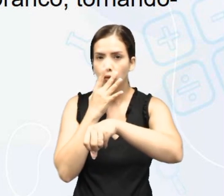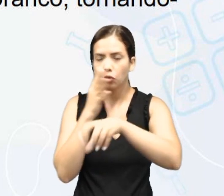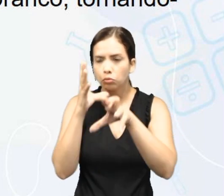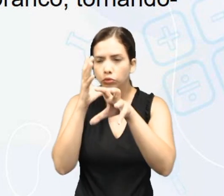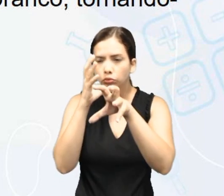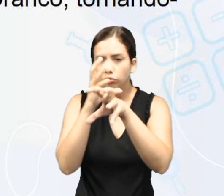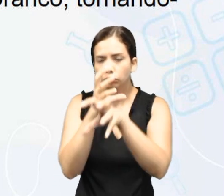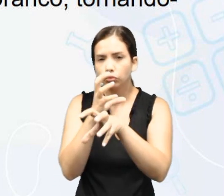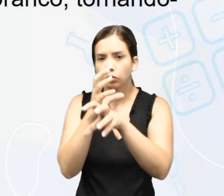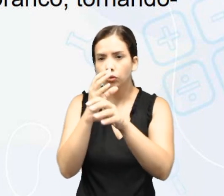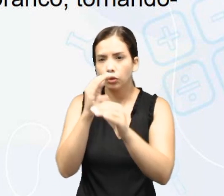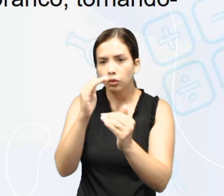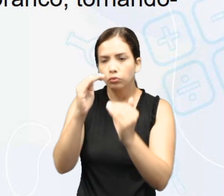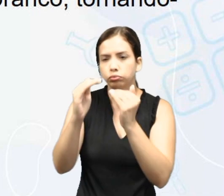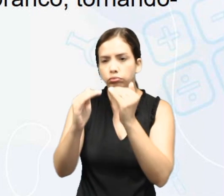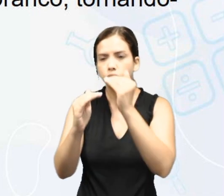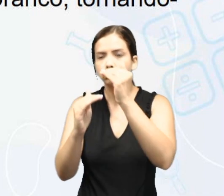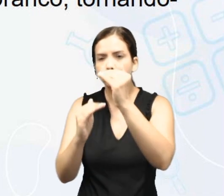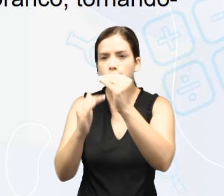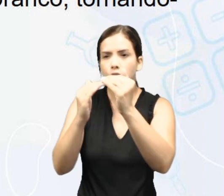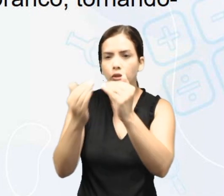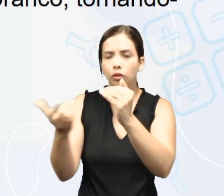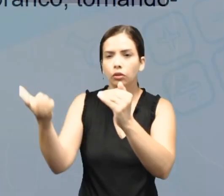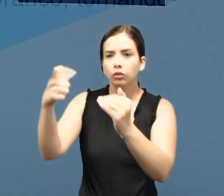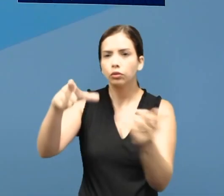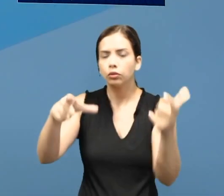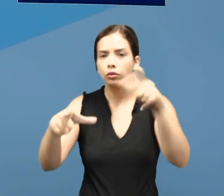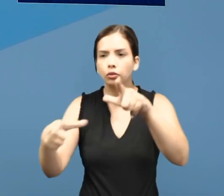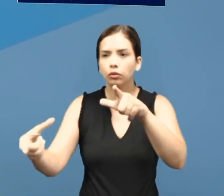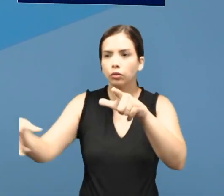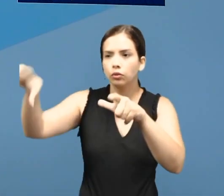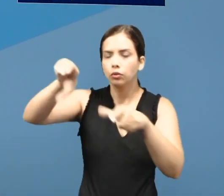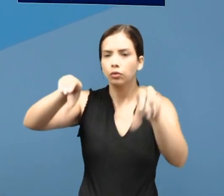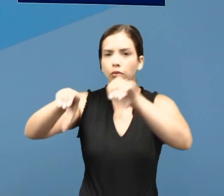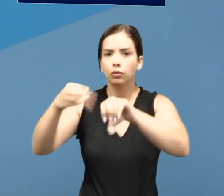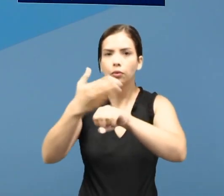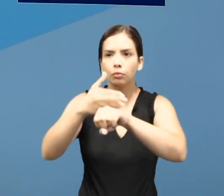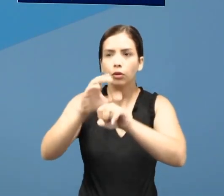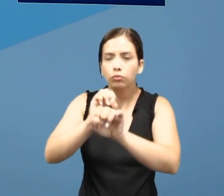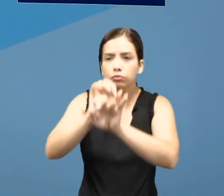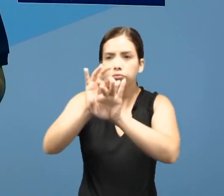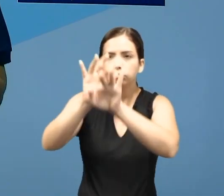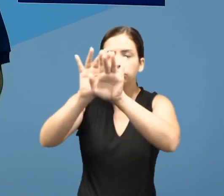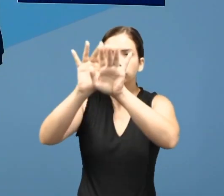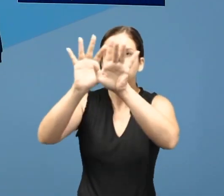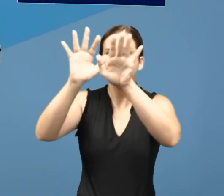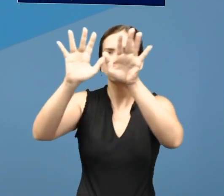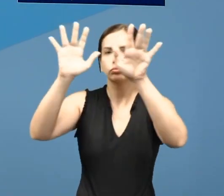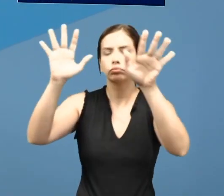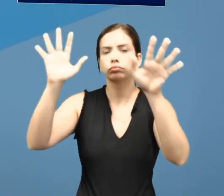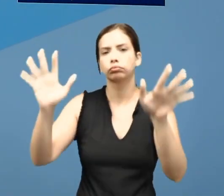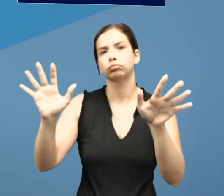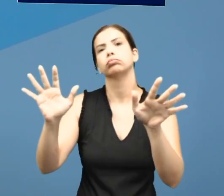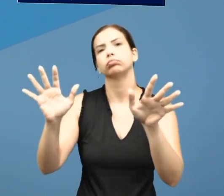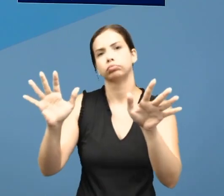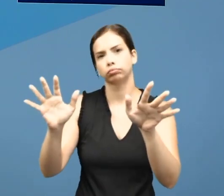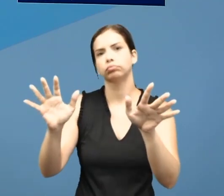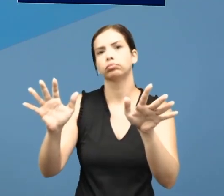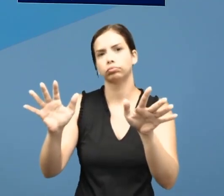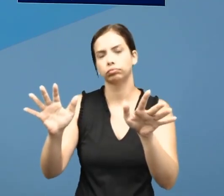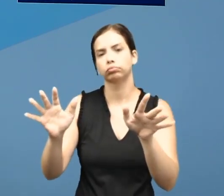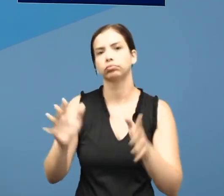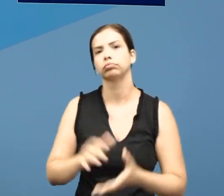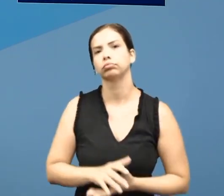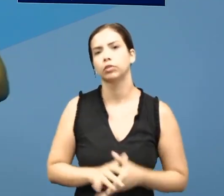Mais escurinha. Então, a medida que ela vai ganhando o branco, ela vai clareando. Então, isso é a escala de intensidade.